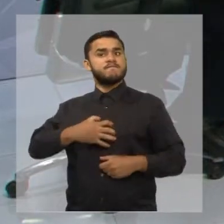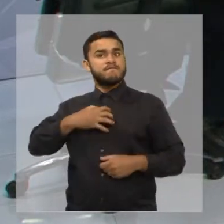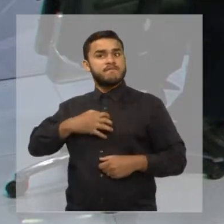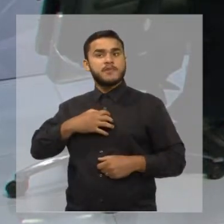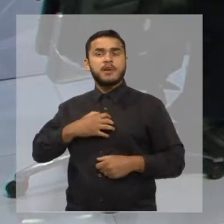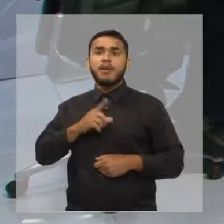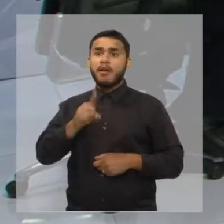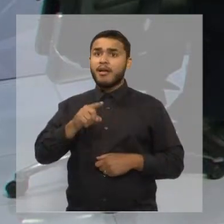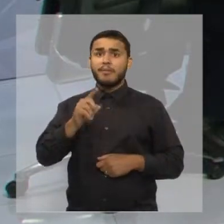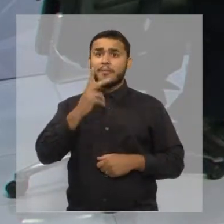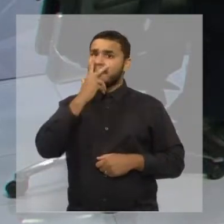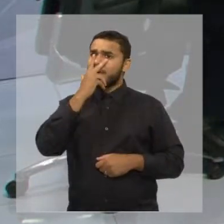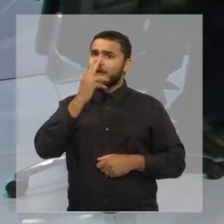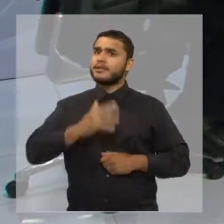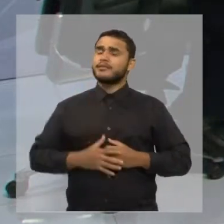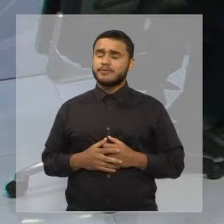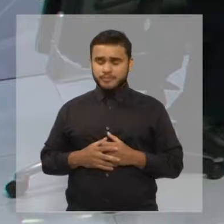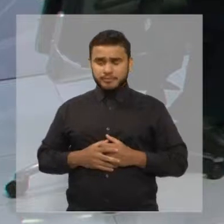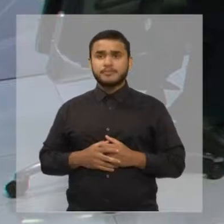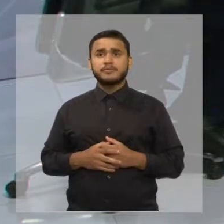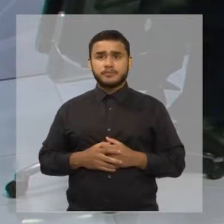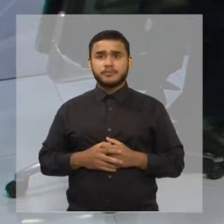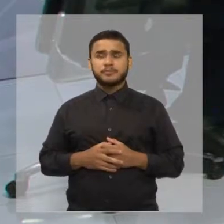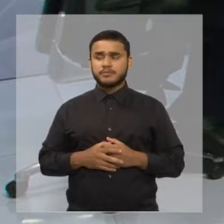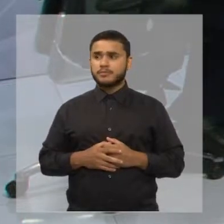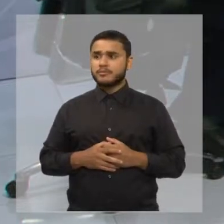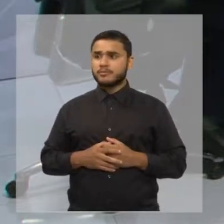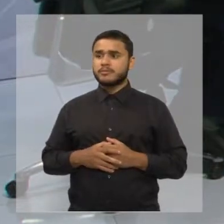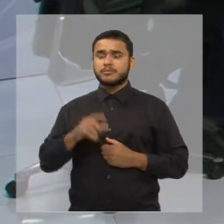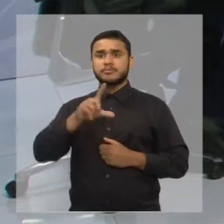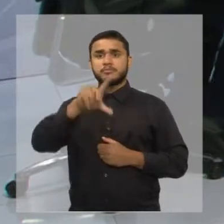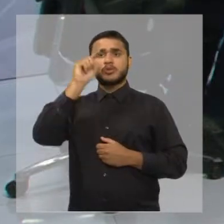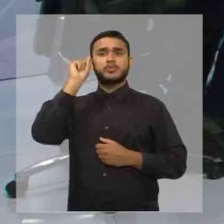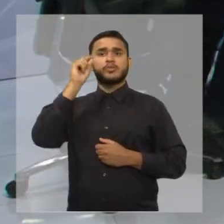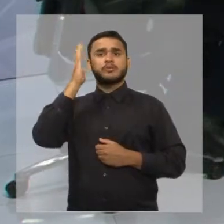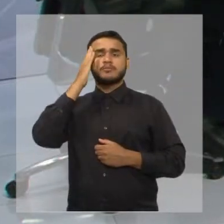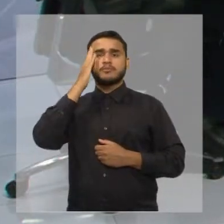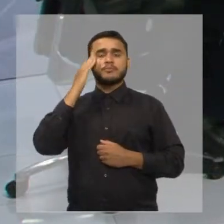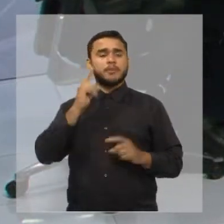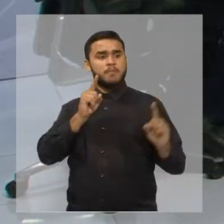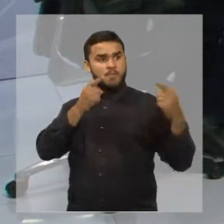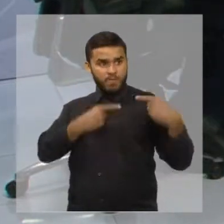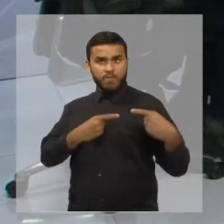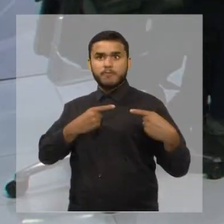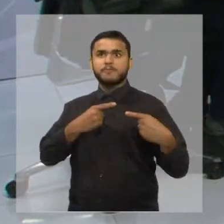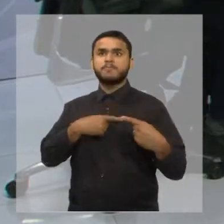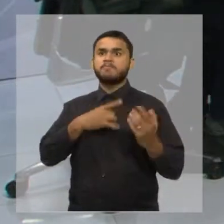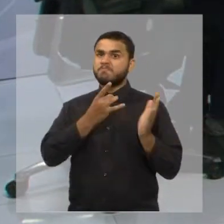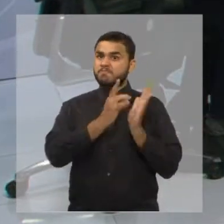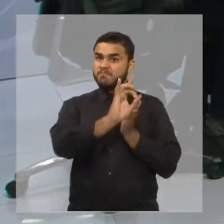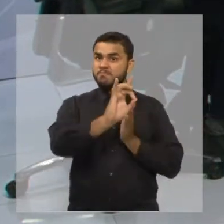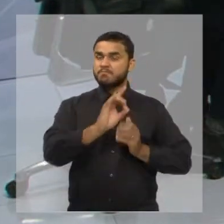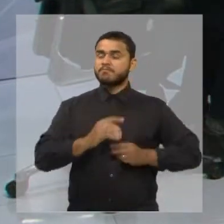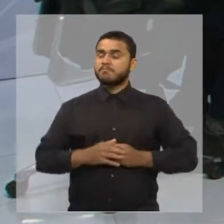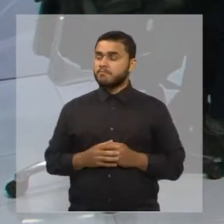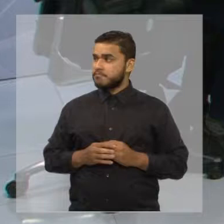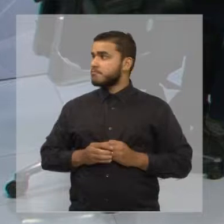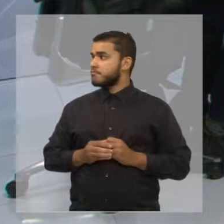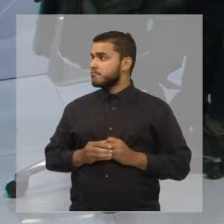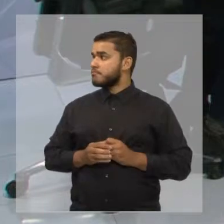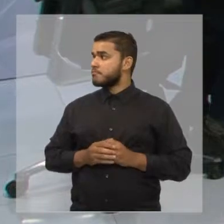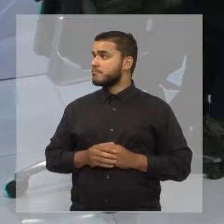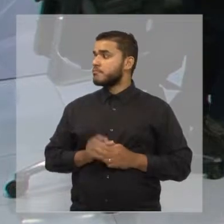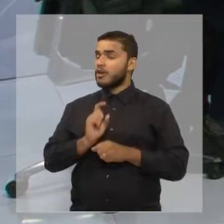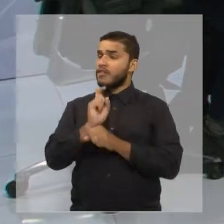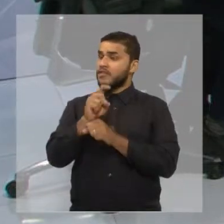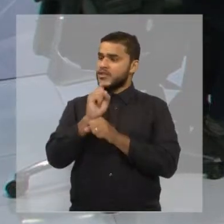foi o inimigo escolhido pelo Bolsonaro. Essa escolha do inimigo aí é bilateral, né? Essa conduta fascista que você está descrevendo não é